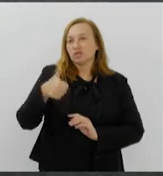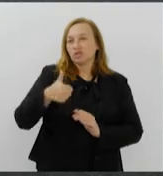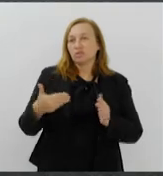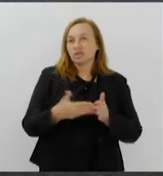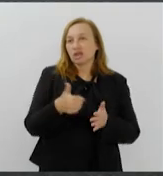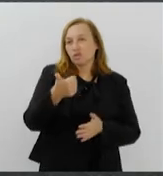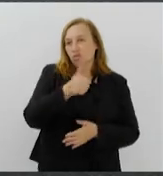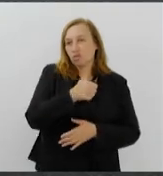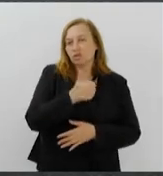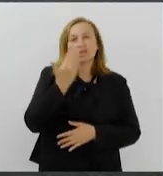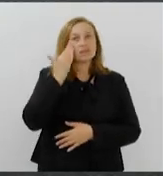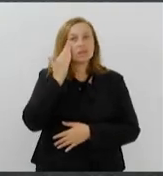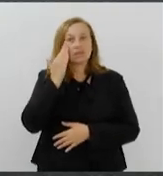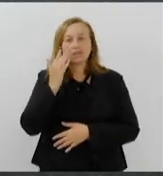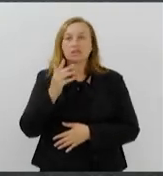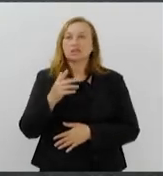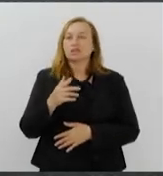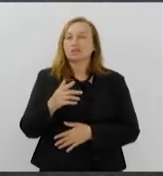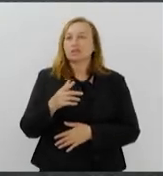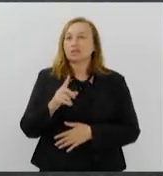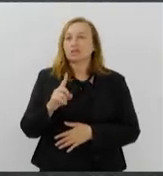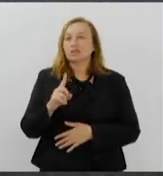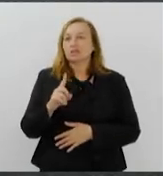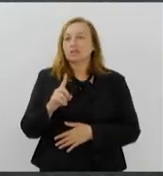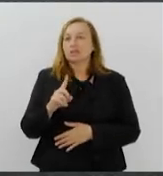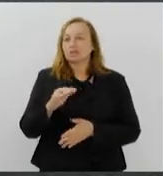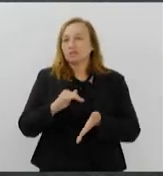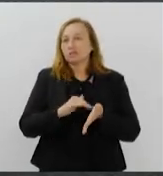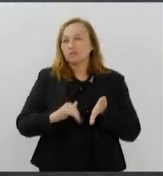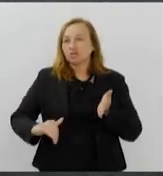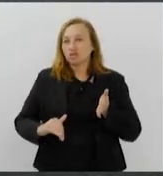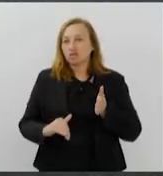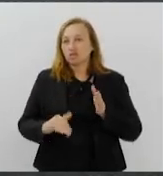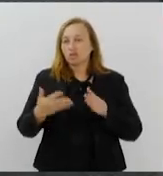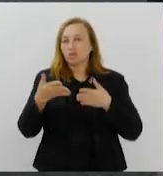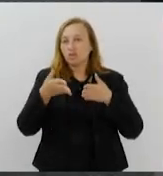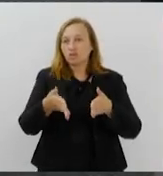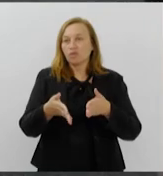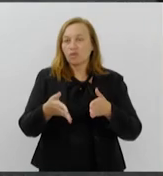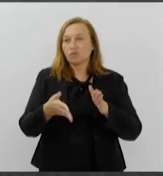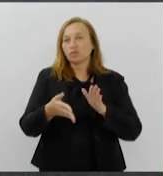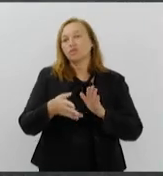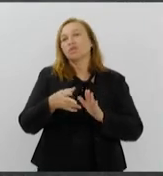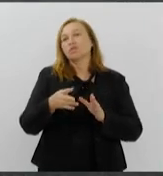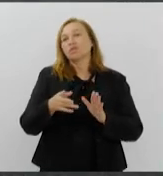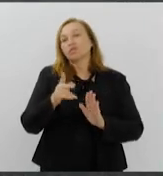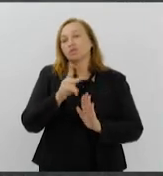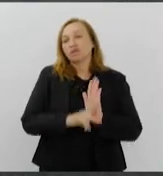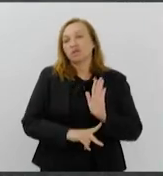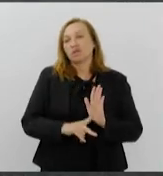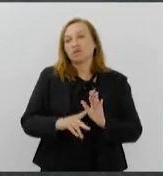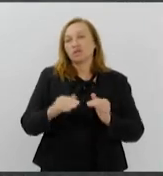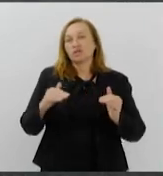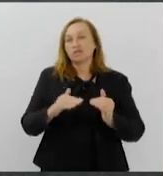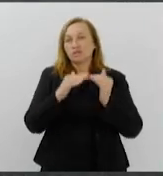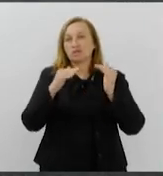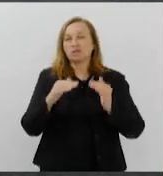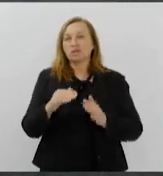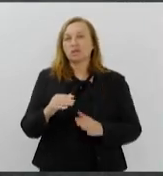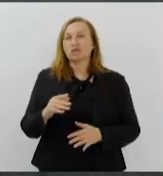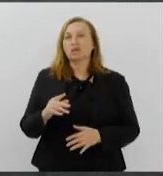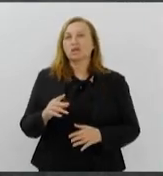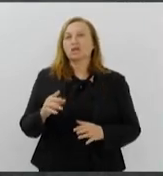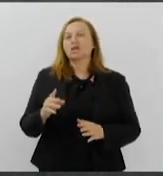elas são, que elas não descaracterizam o projeto, parecer favorável, e em relação às